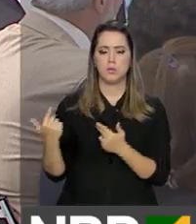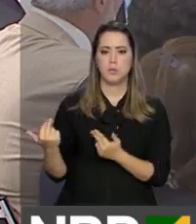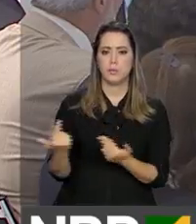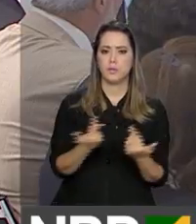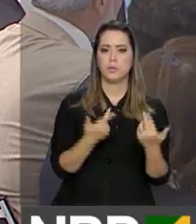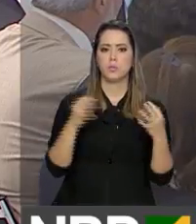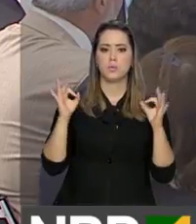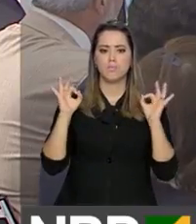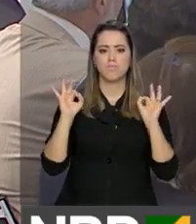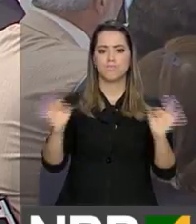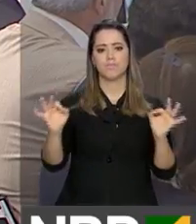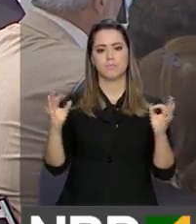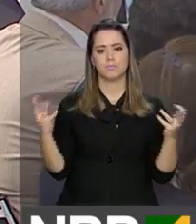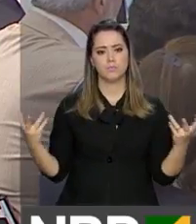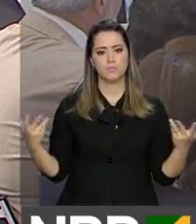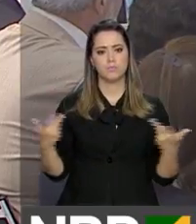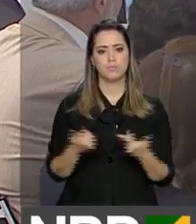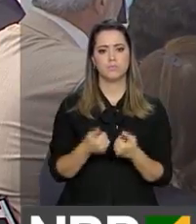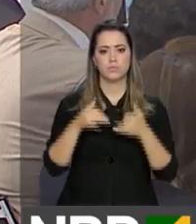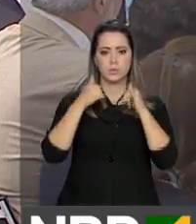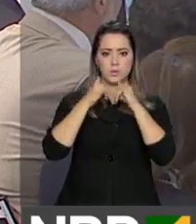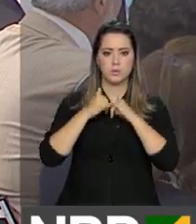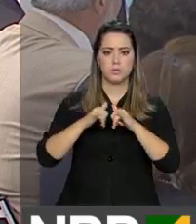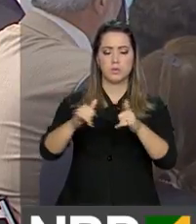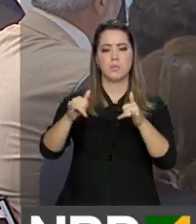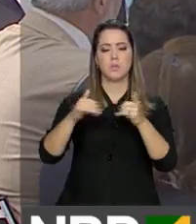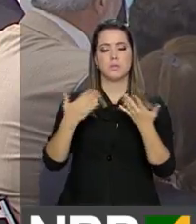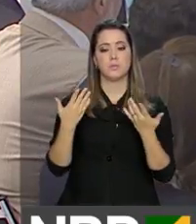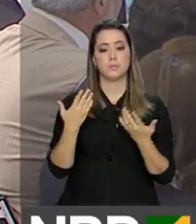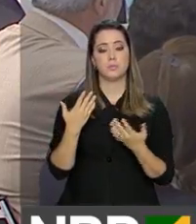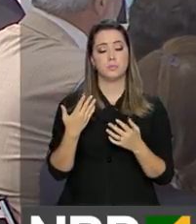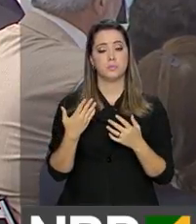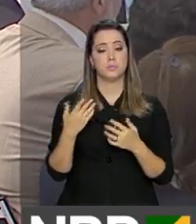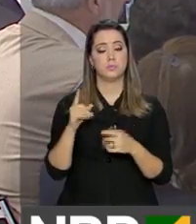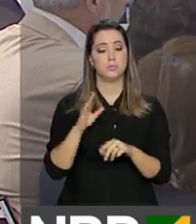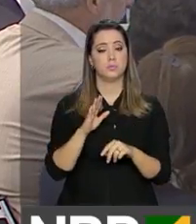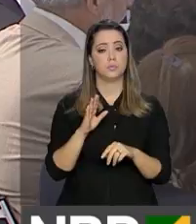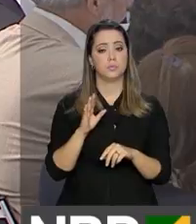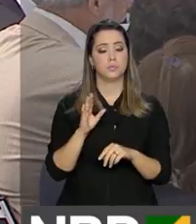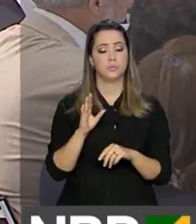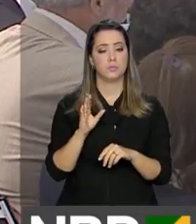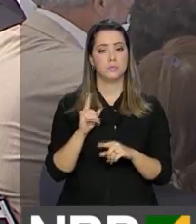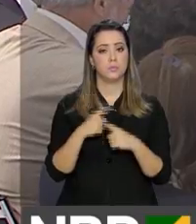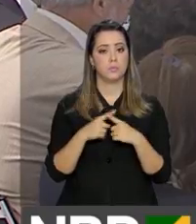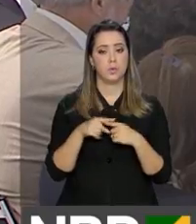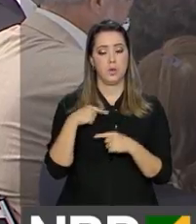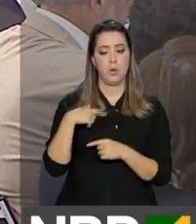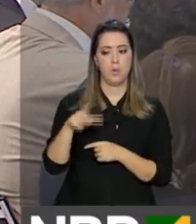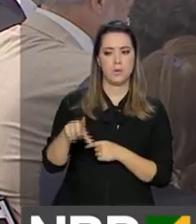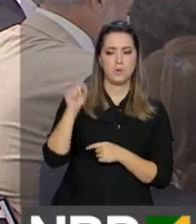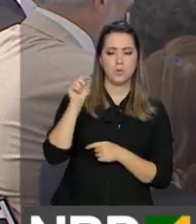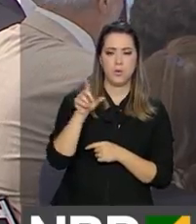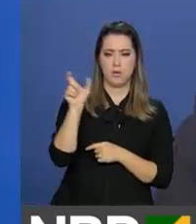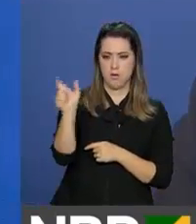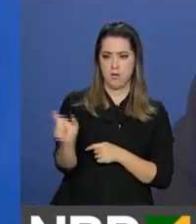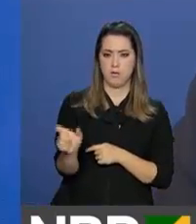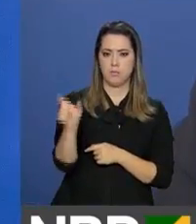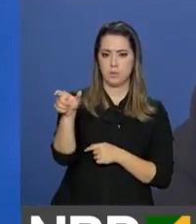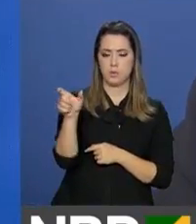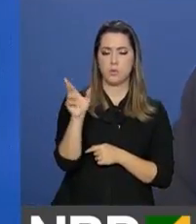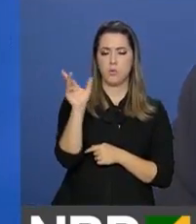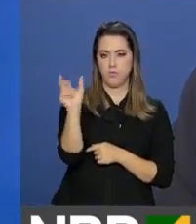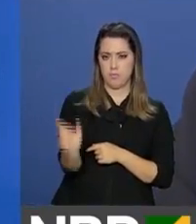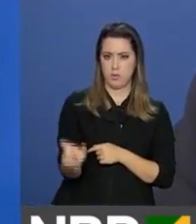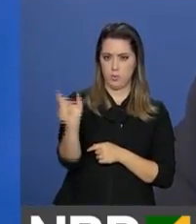igualmente excepcional no Ministério de Minas e Energia. Quando nomeei o Fernando, eu já o